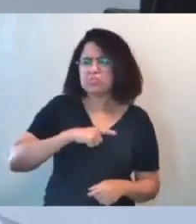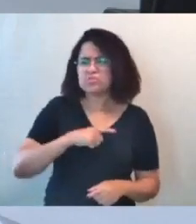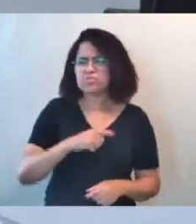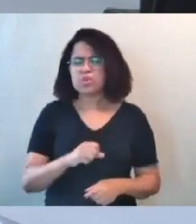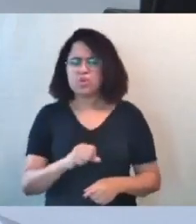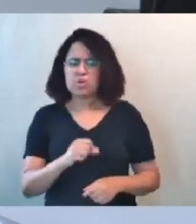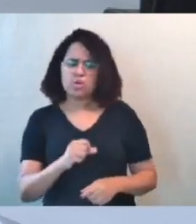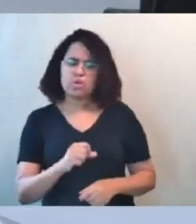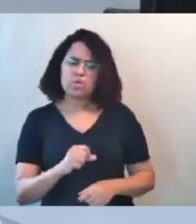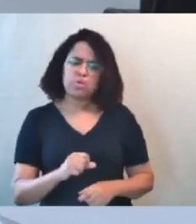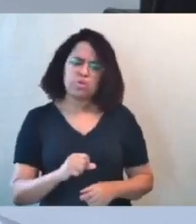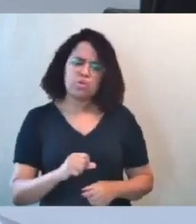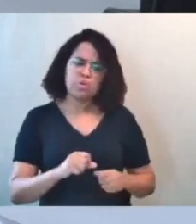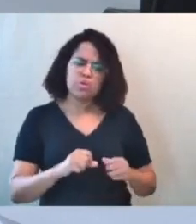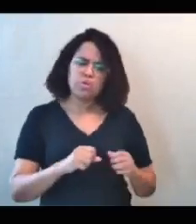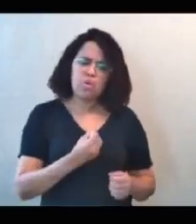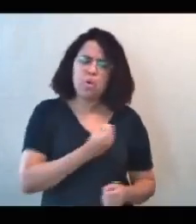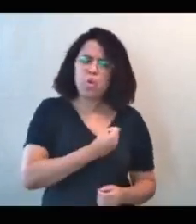crédito?